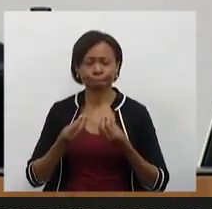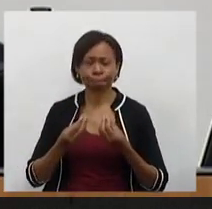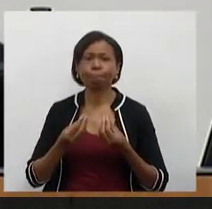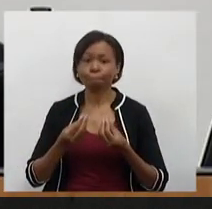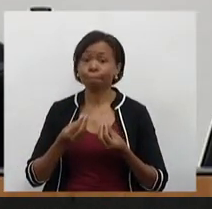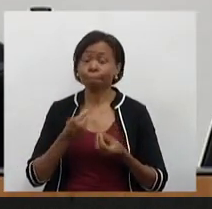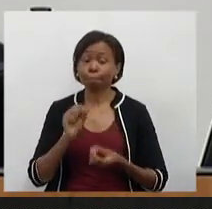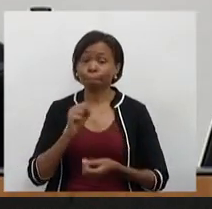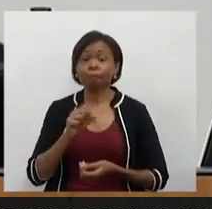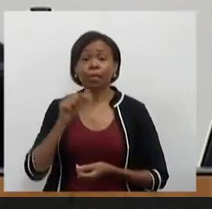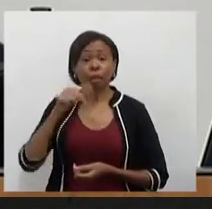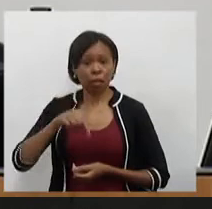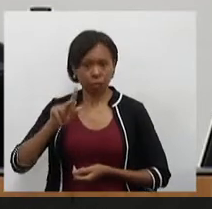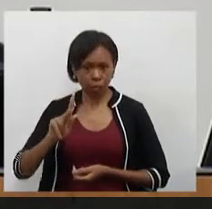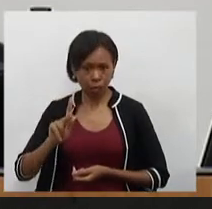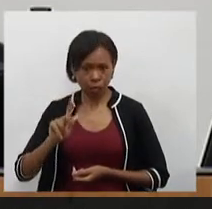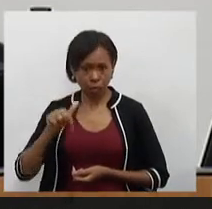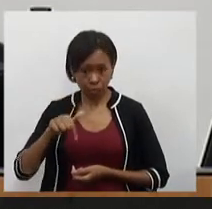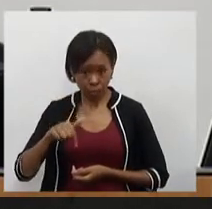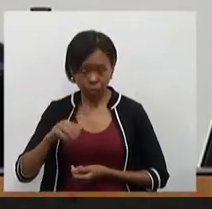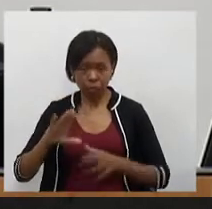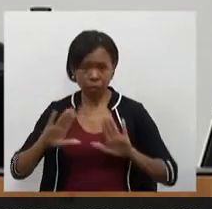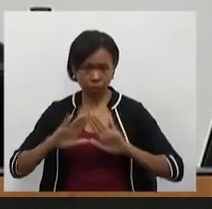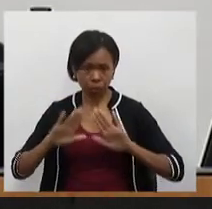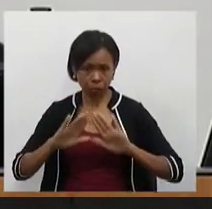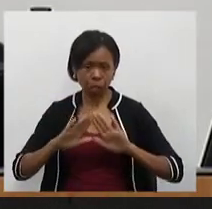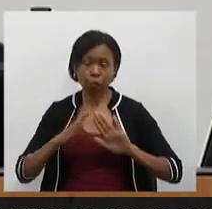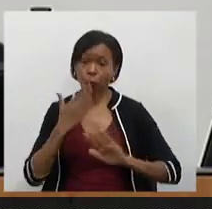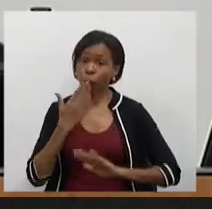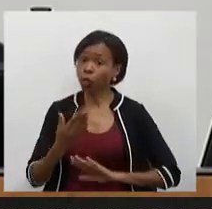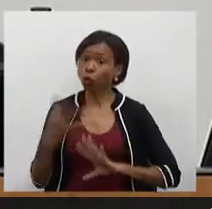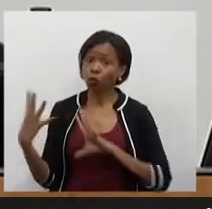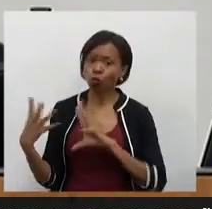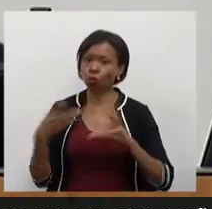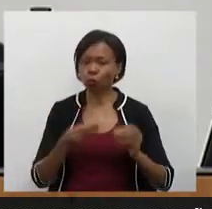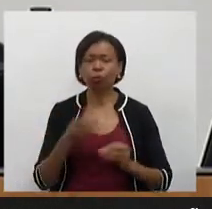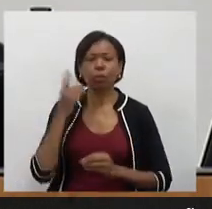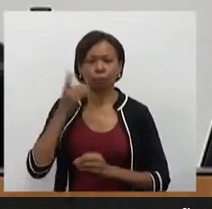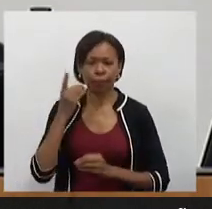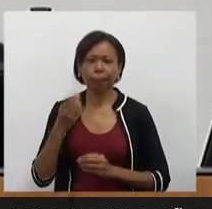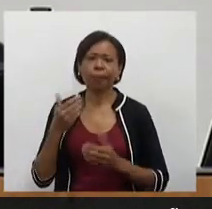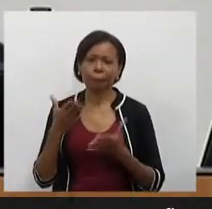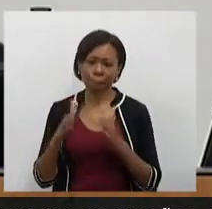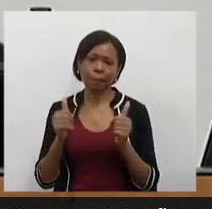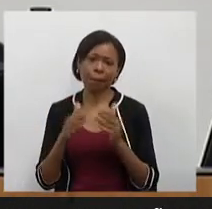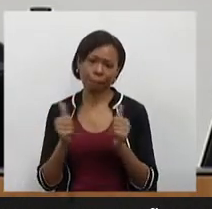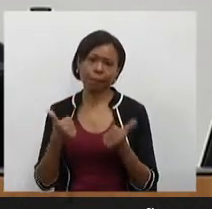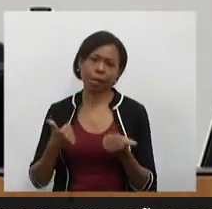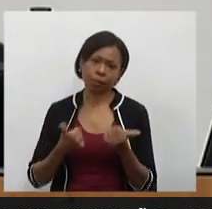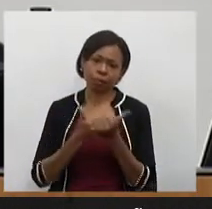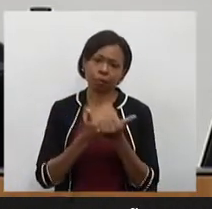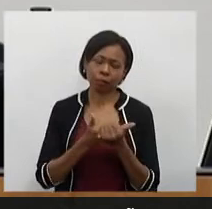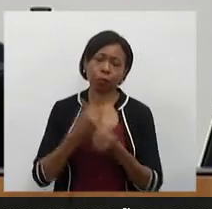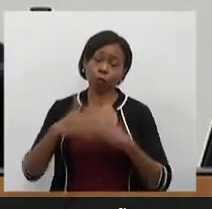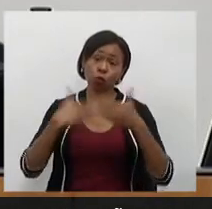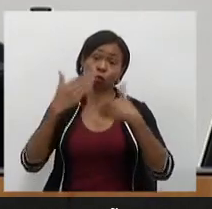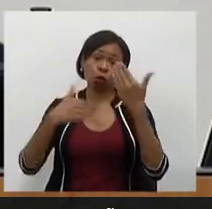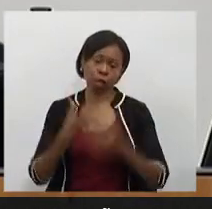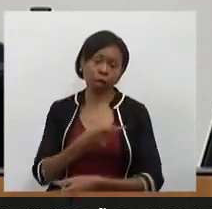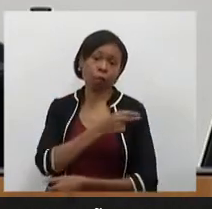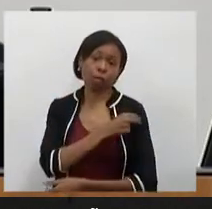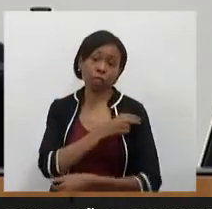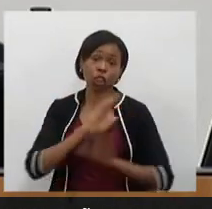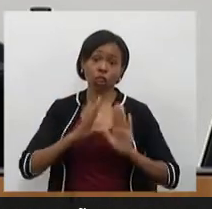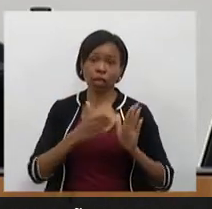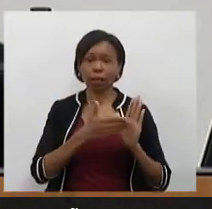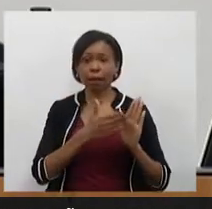né, isso eu acredito que seja unânime aqui de todos os deputados, esse apoio, né, ao desenvolvimento dessa vacina, que já está na fase